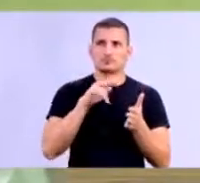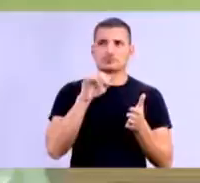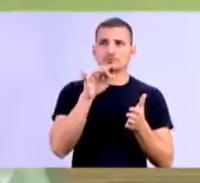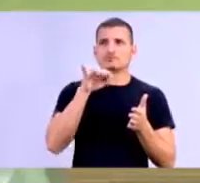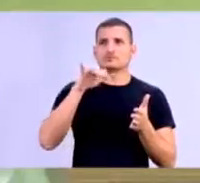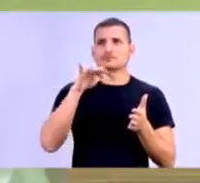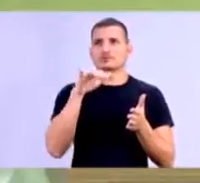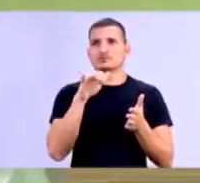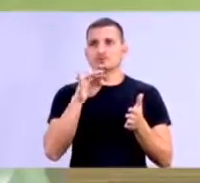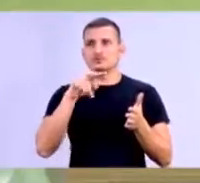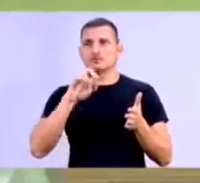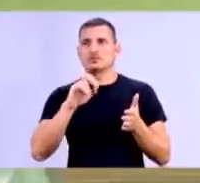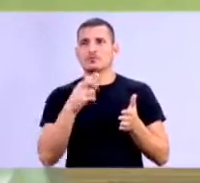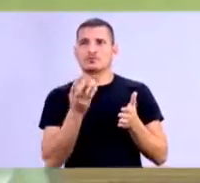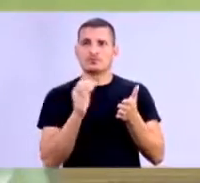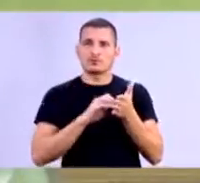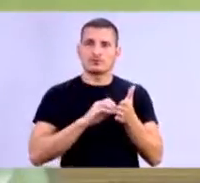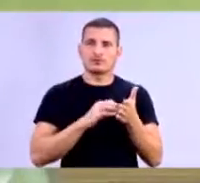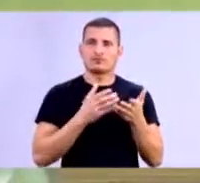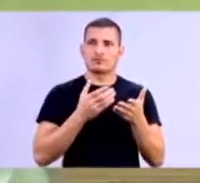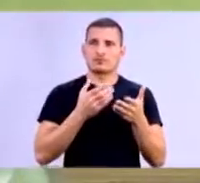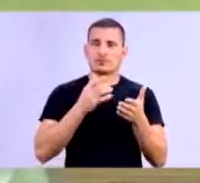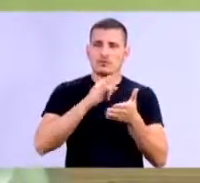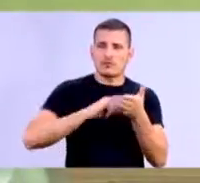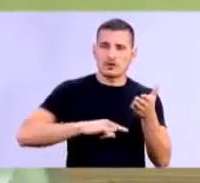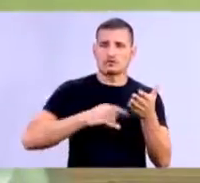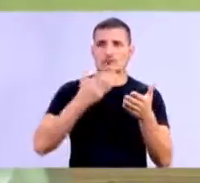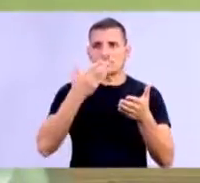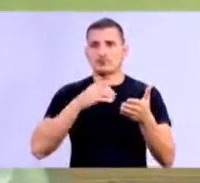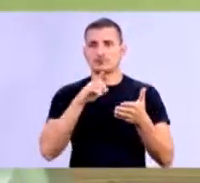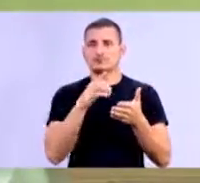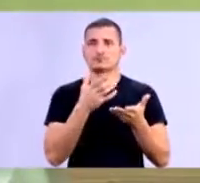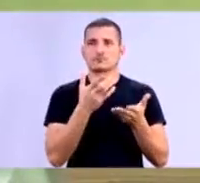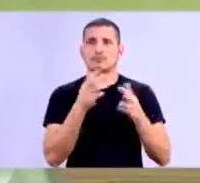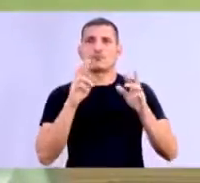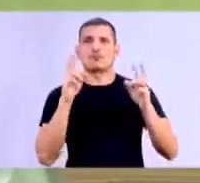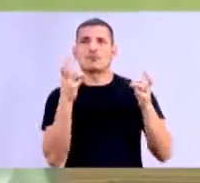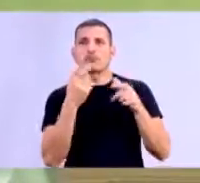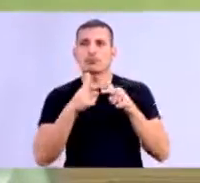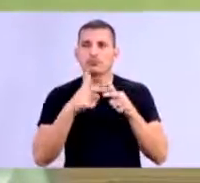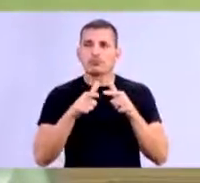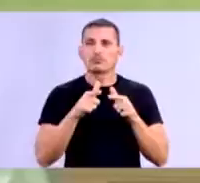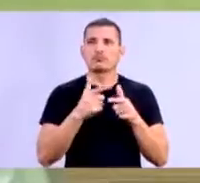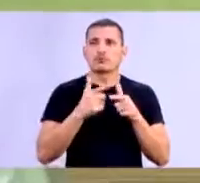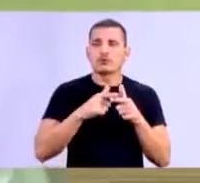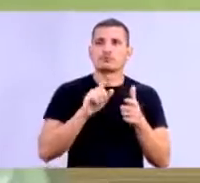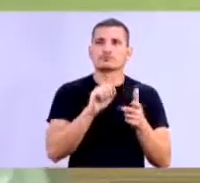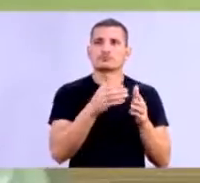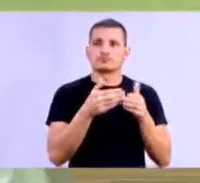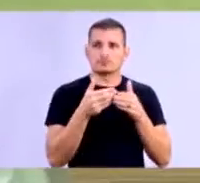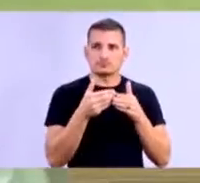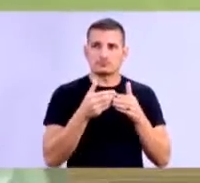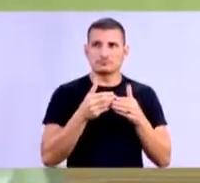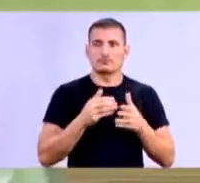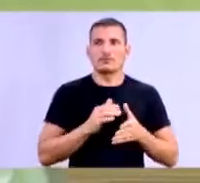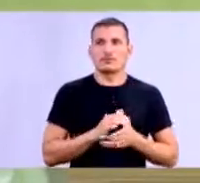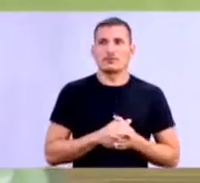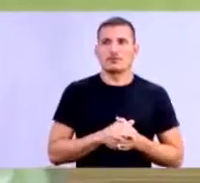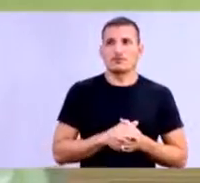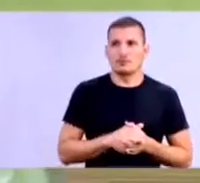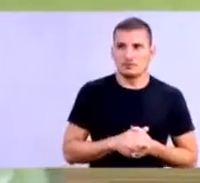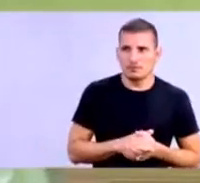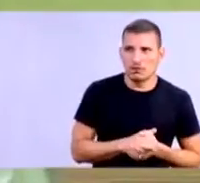do que você está pedindo, o motivo pelo qual você está requerendo, certo? Prestar bastante atenção quando fazer